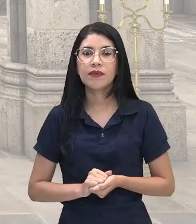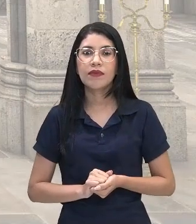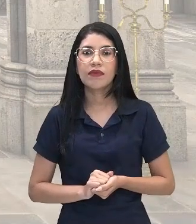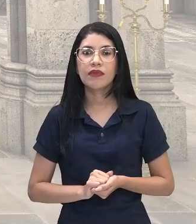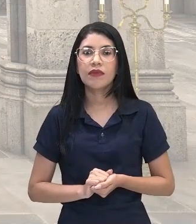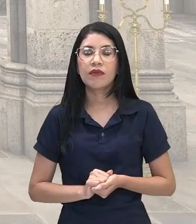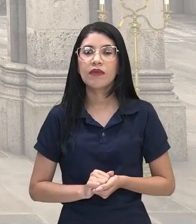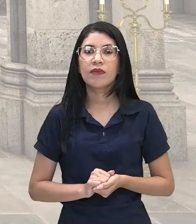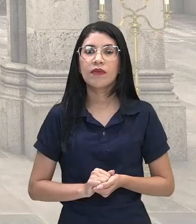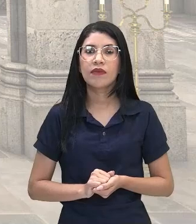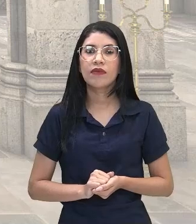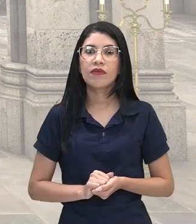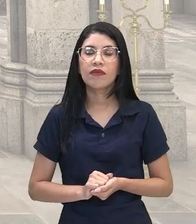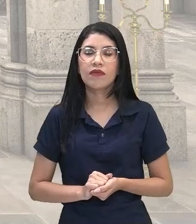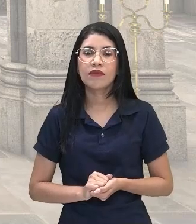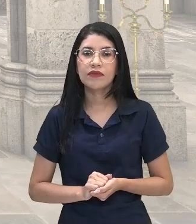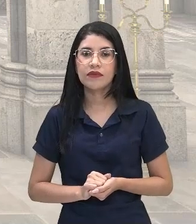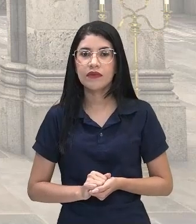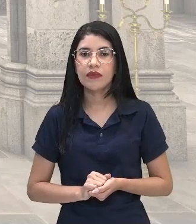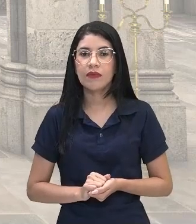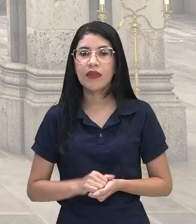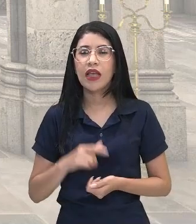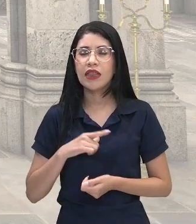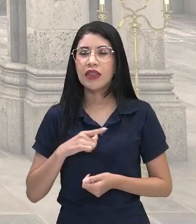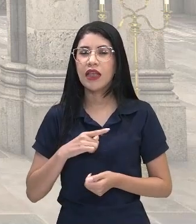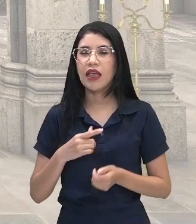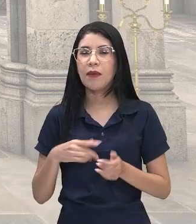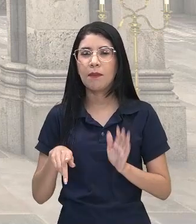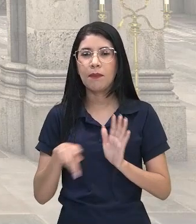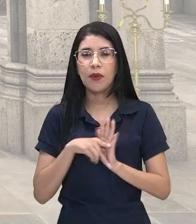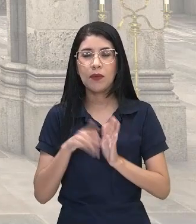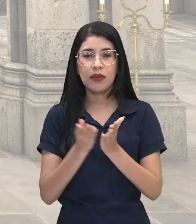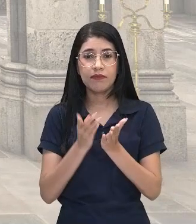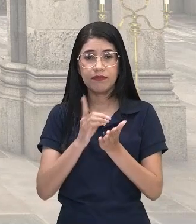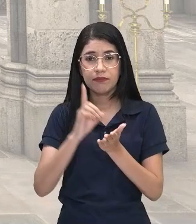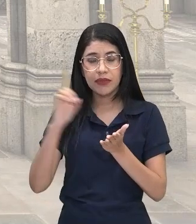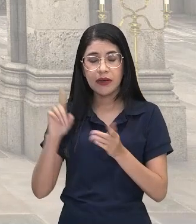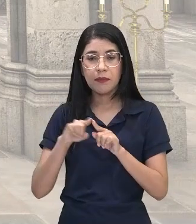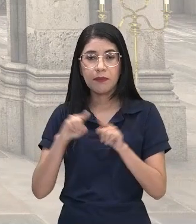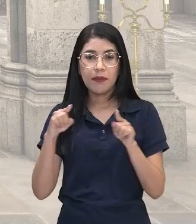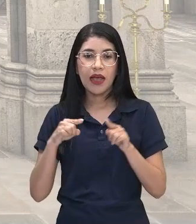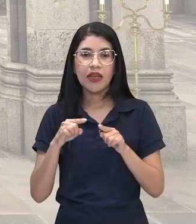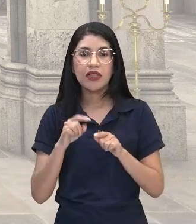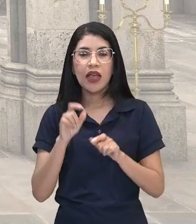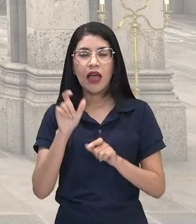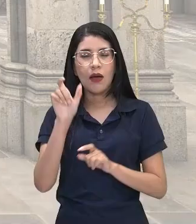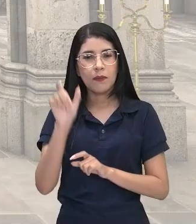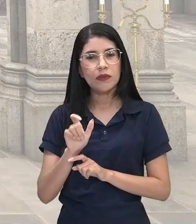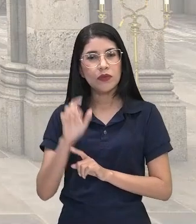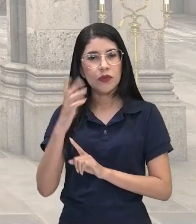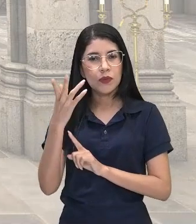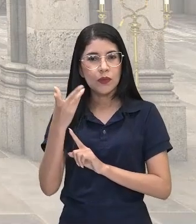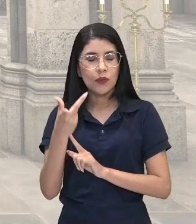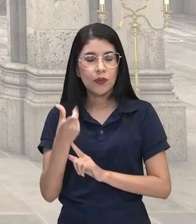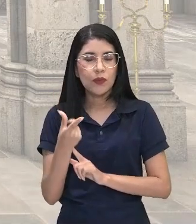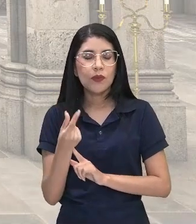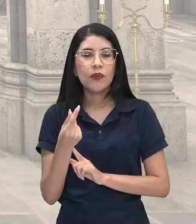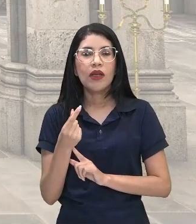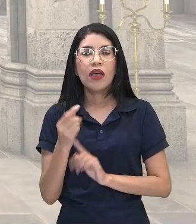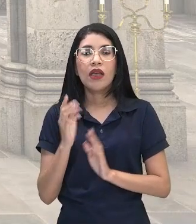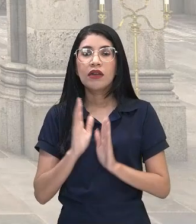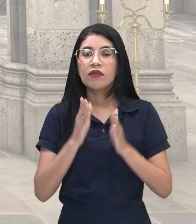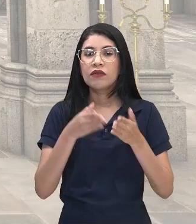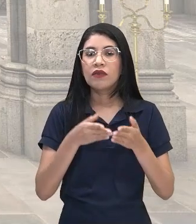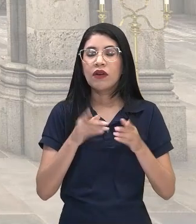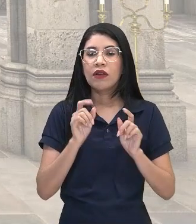dela ser uma cena bíblica aí, esses artistas, eles voltaram à